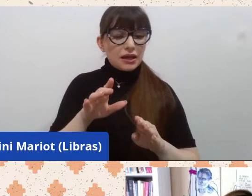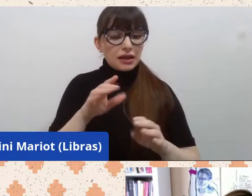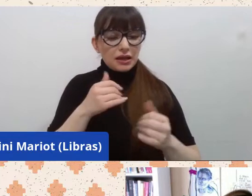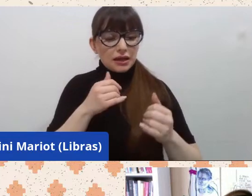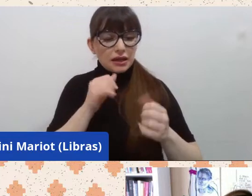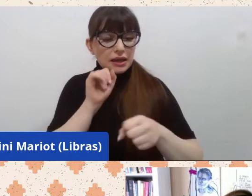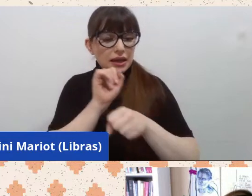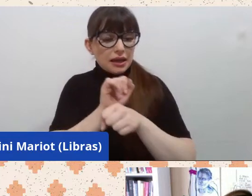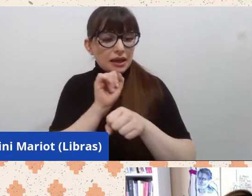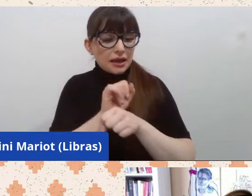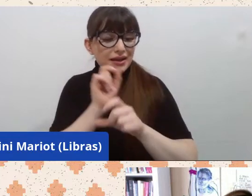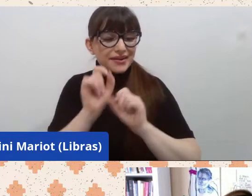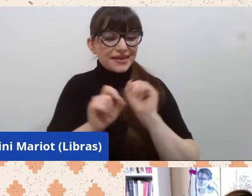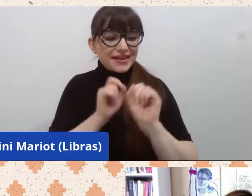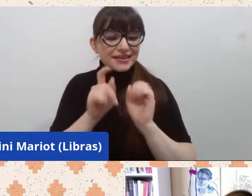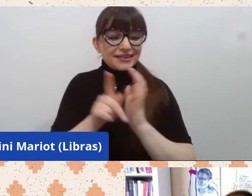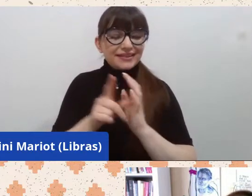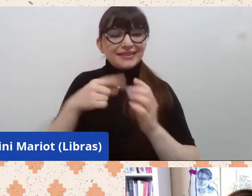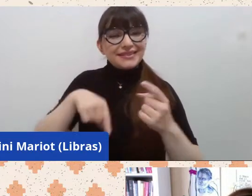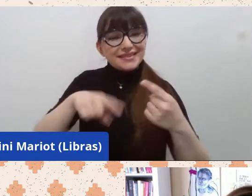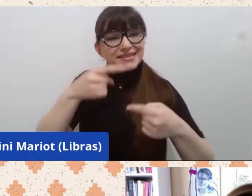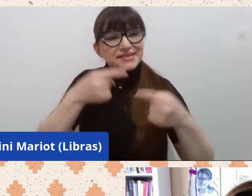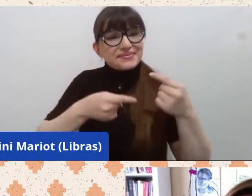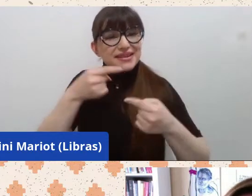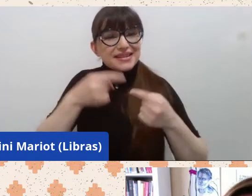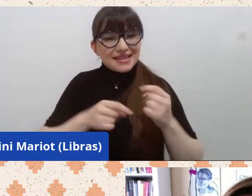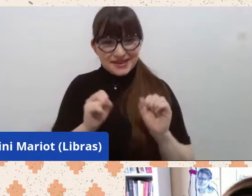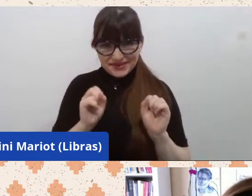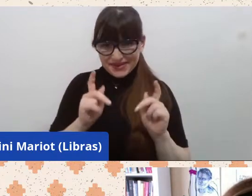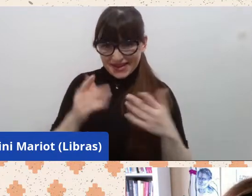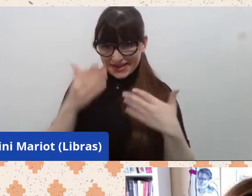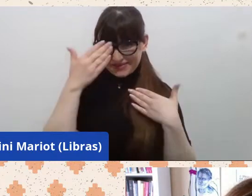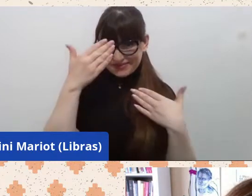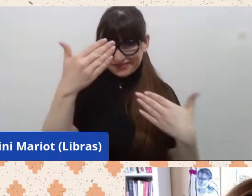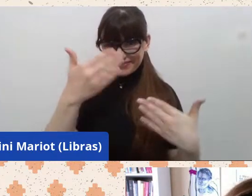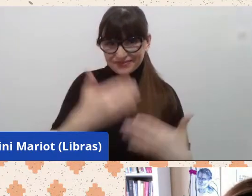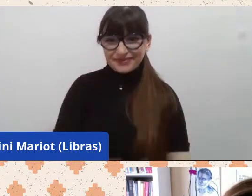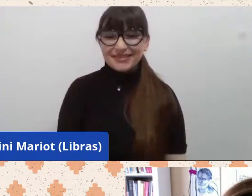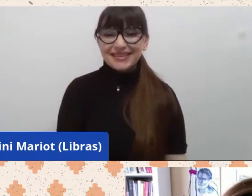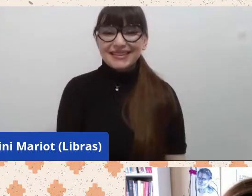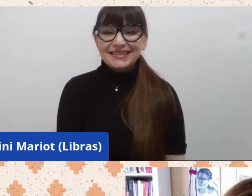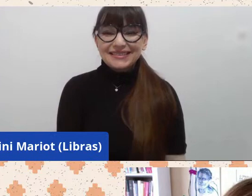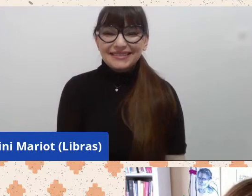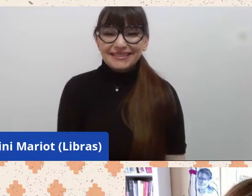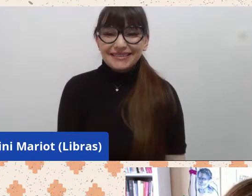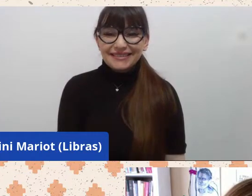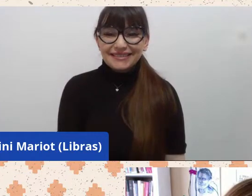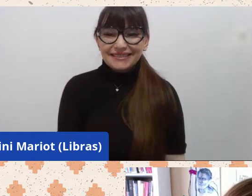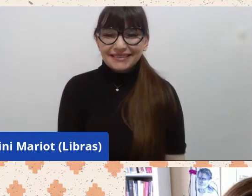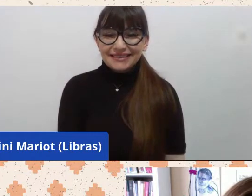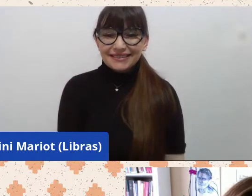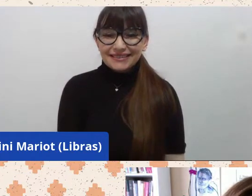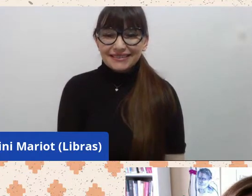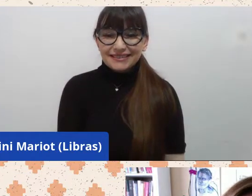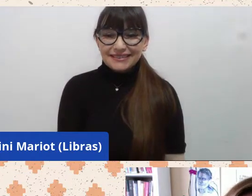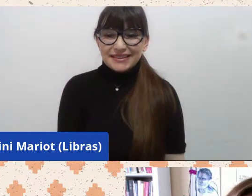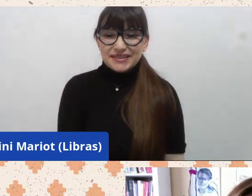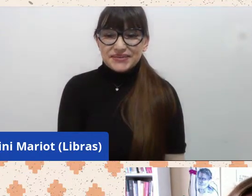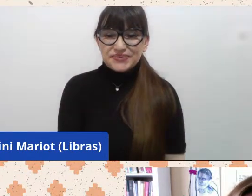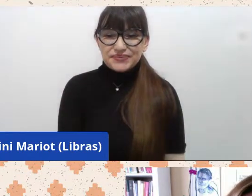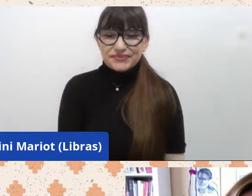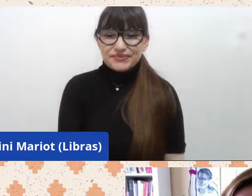nós possamos debater um pouco essas questões. Obrigado. Muito